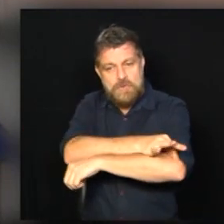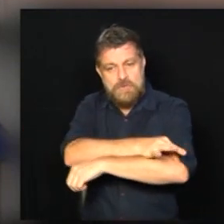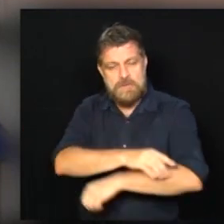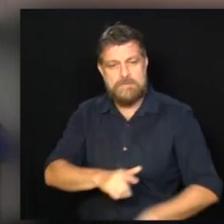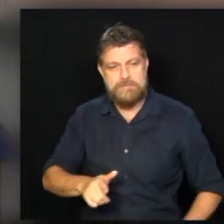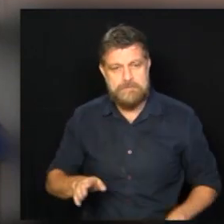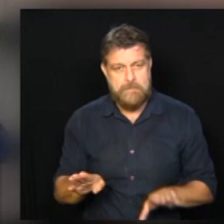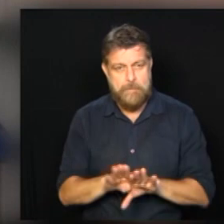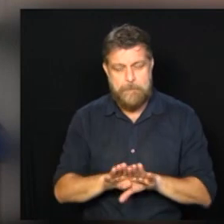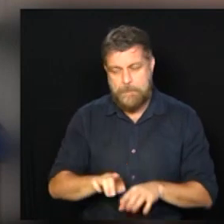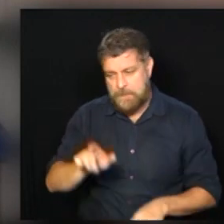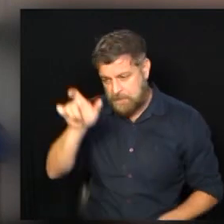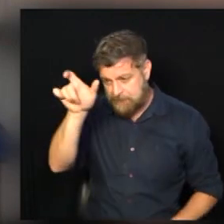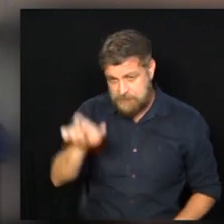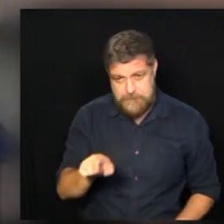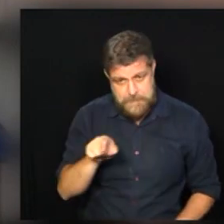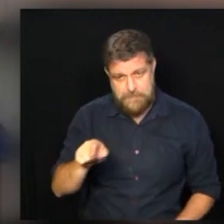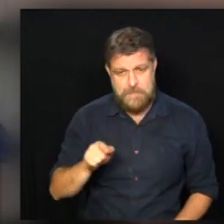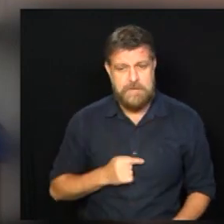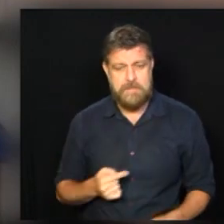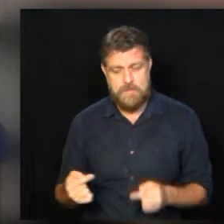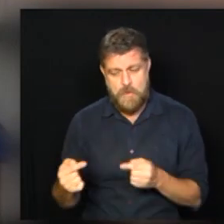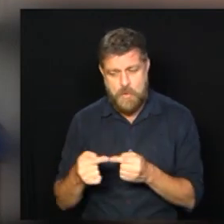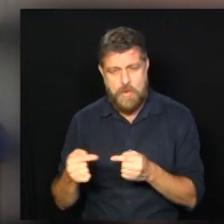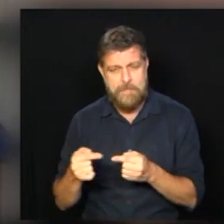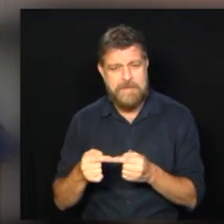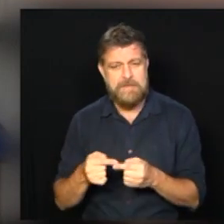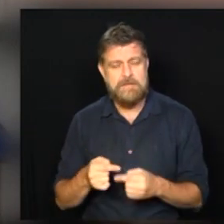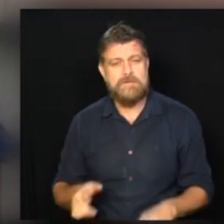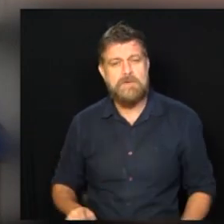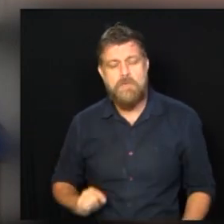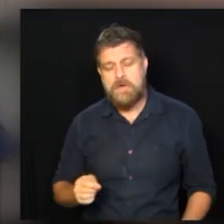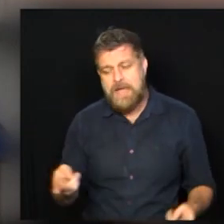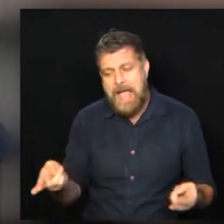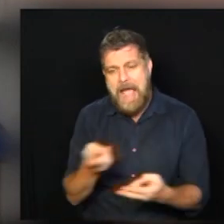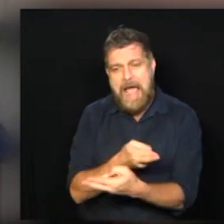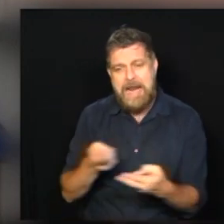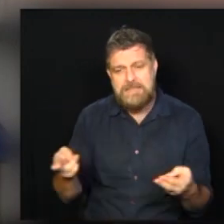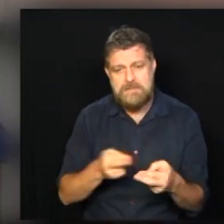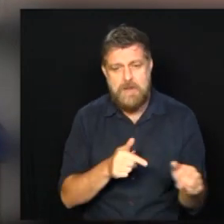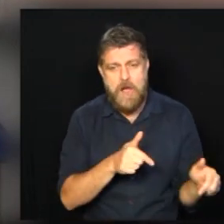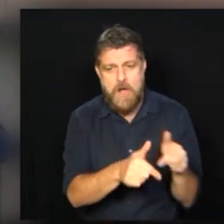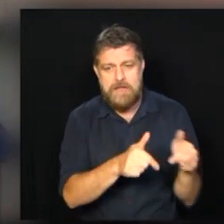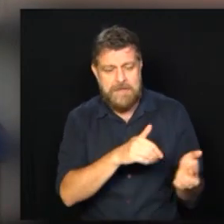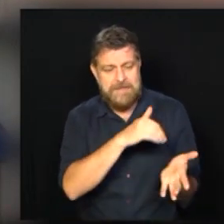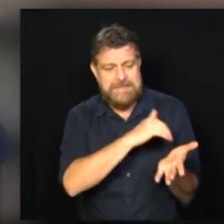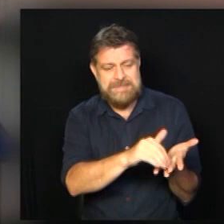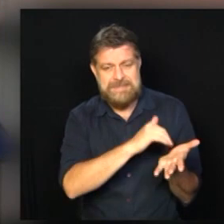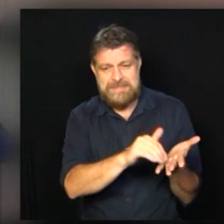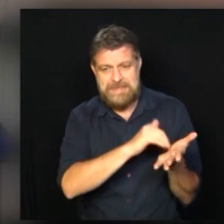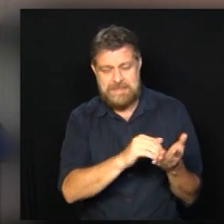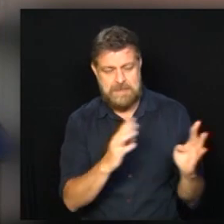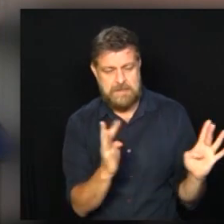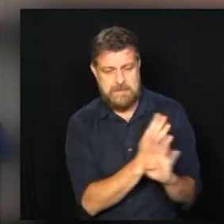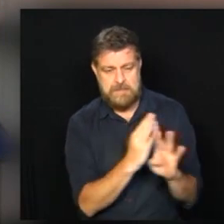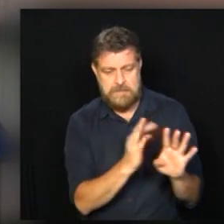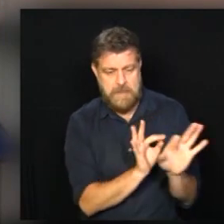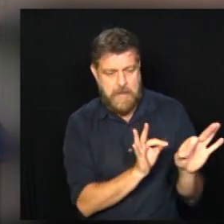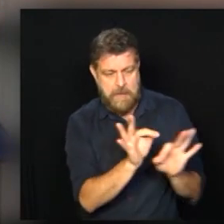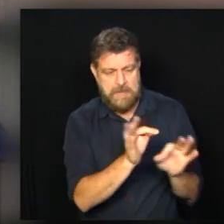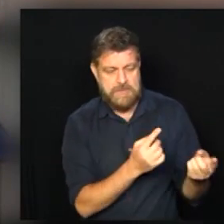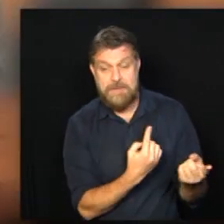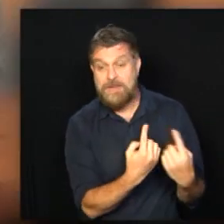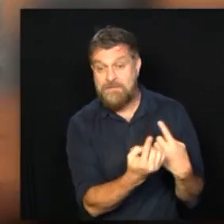urbanismo que estão diretamente relacionados com os trabalhos da Secretaria de Urbanismo e Planejamento